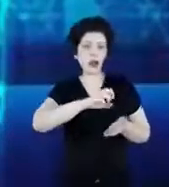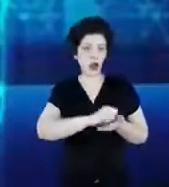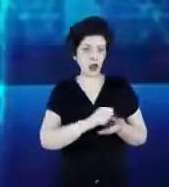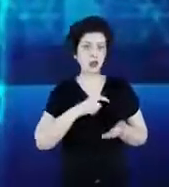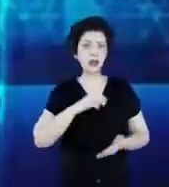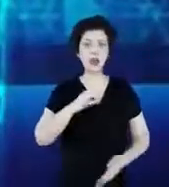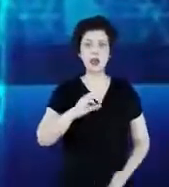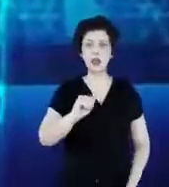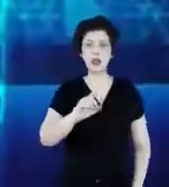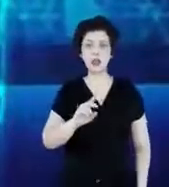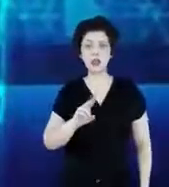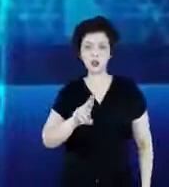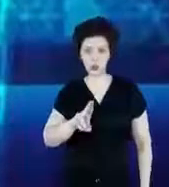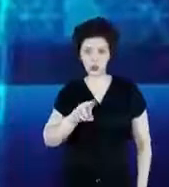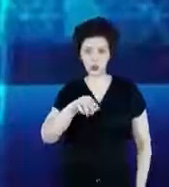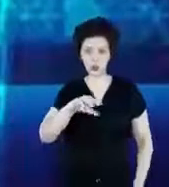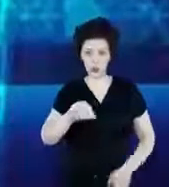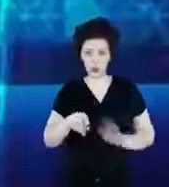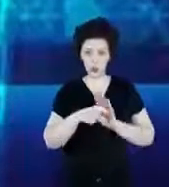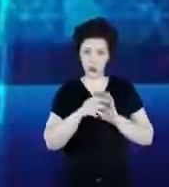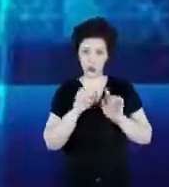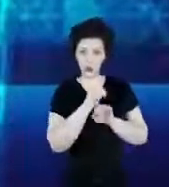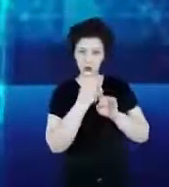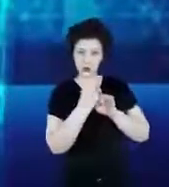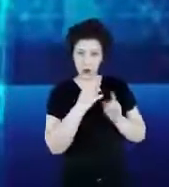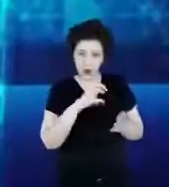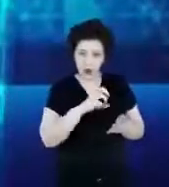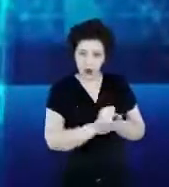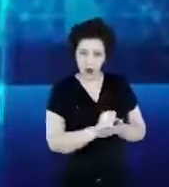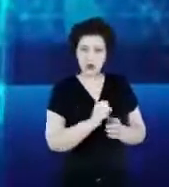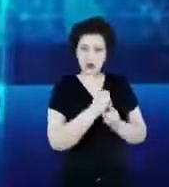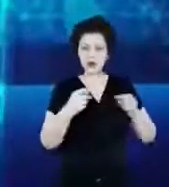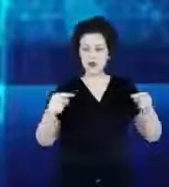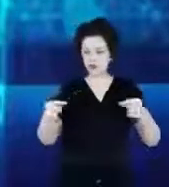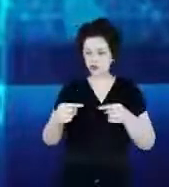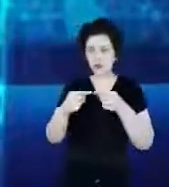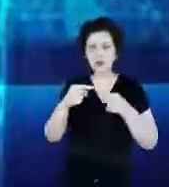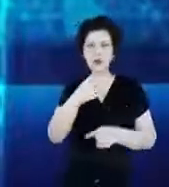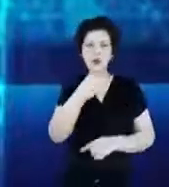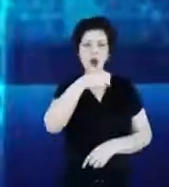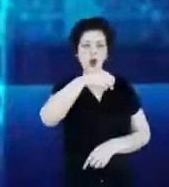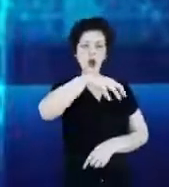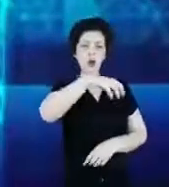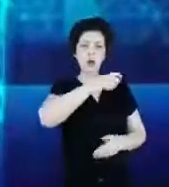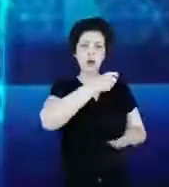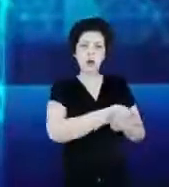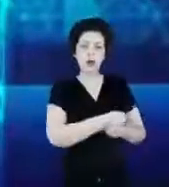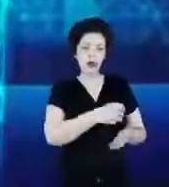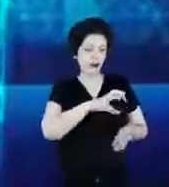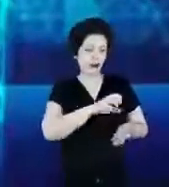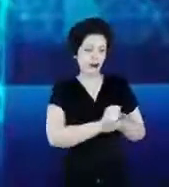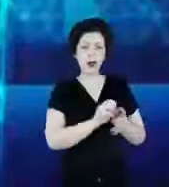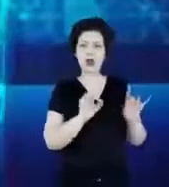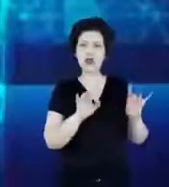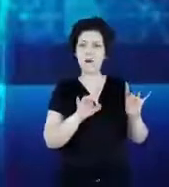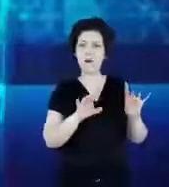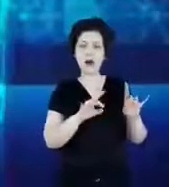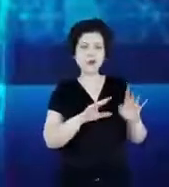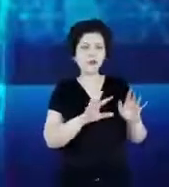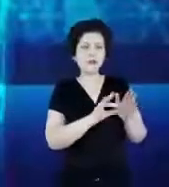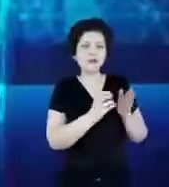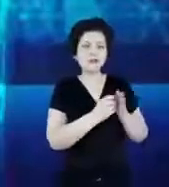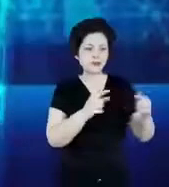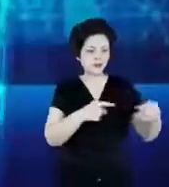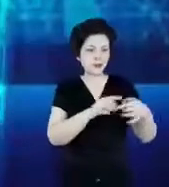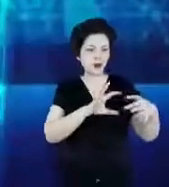no cadastro único dos programas sociais, bater com o CPF da conta de luz, o cadastro é automático. Então, automaticamente, essa família